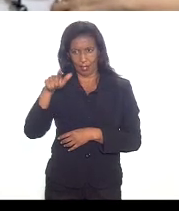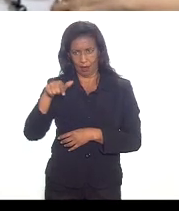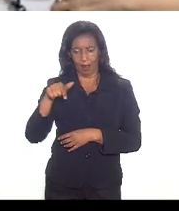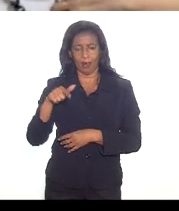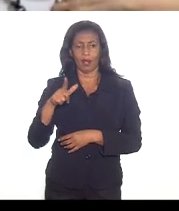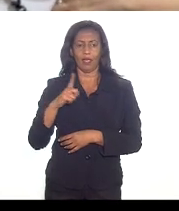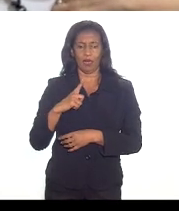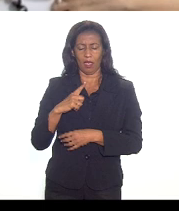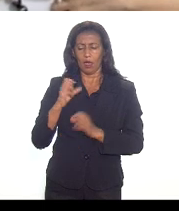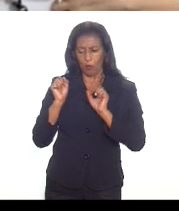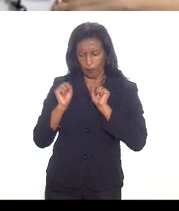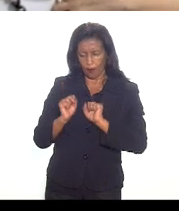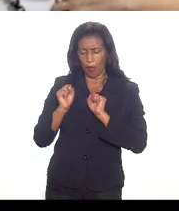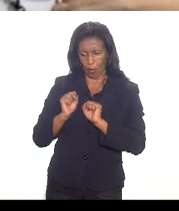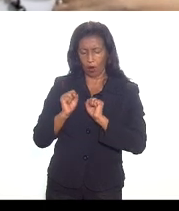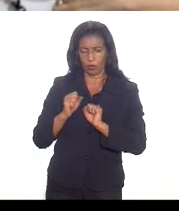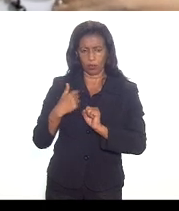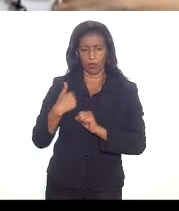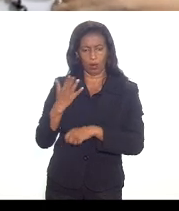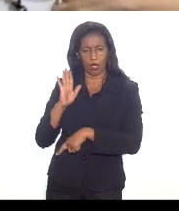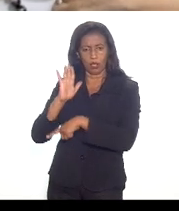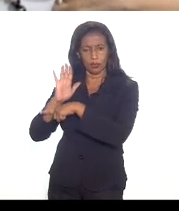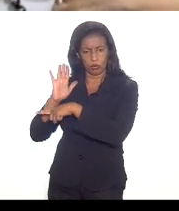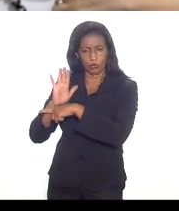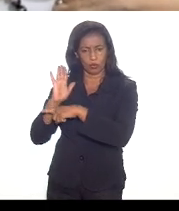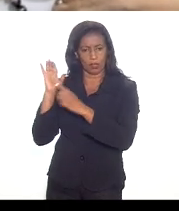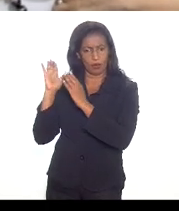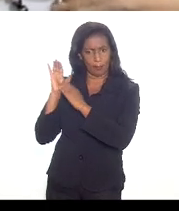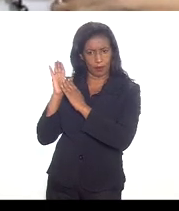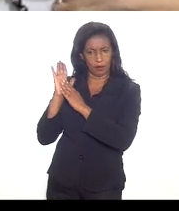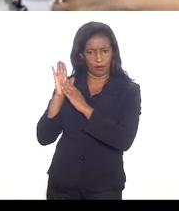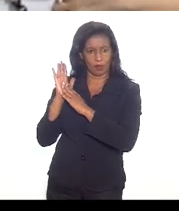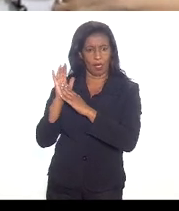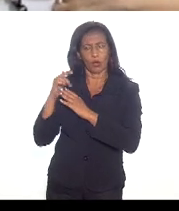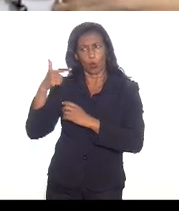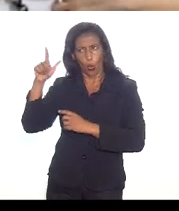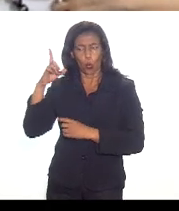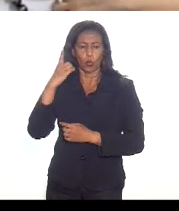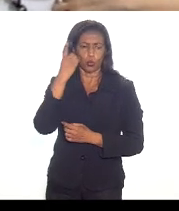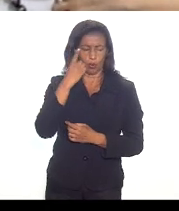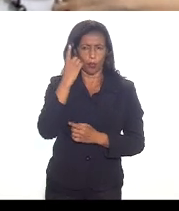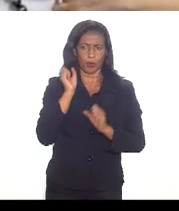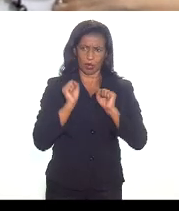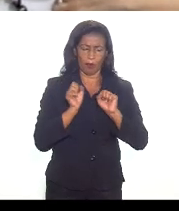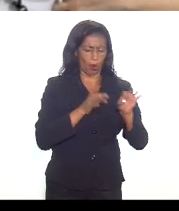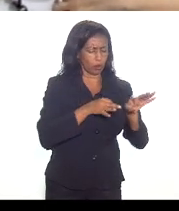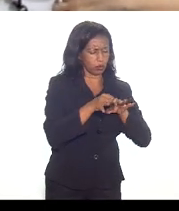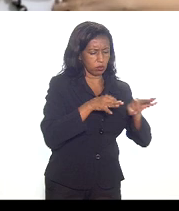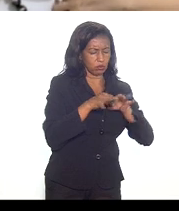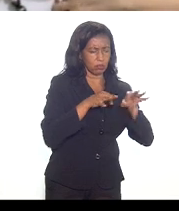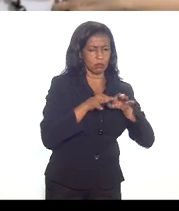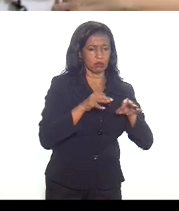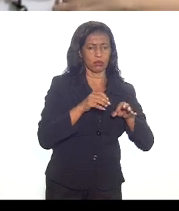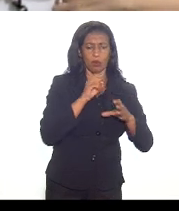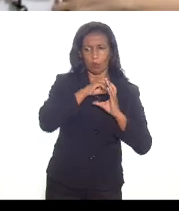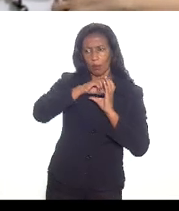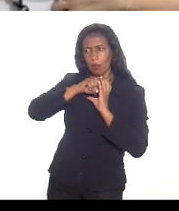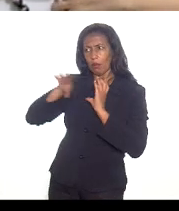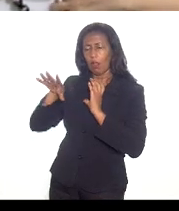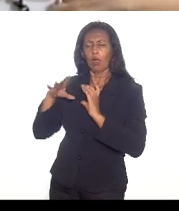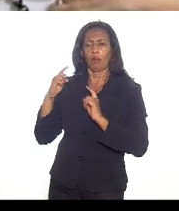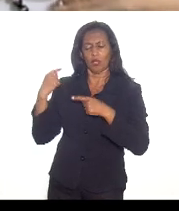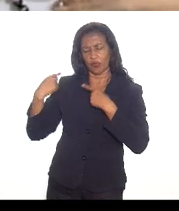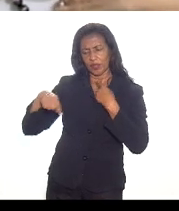e eu posso fazer para o seu mandato, ou quiser fazer com mais alguns deputados, a gente pode estar fazendo também, estou à disposição, vai ser ótimo a gente fazer essa